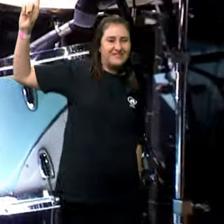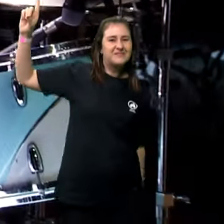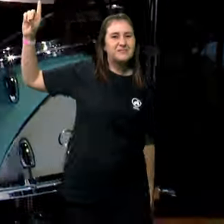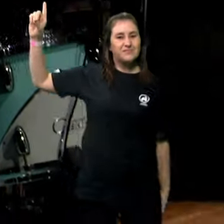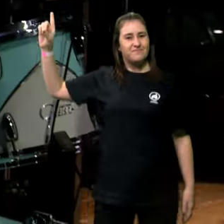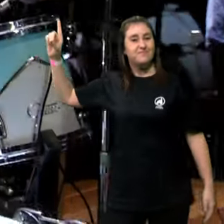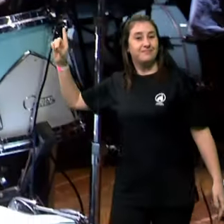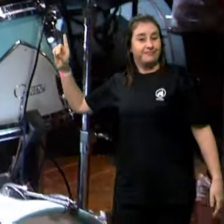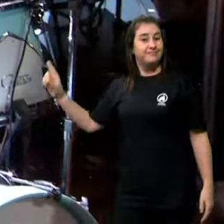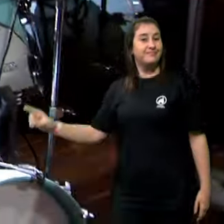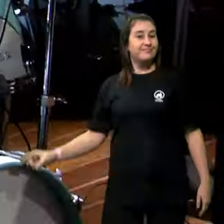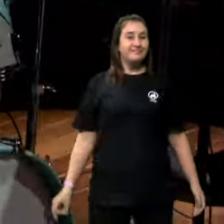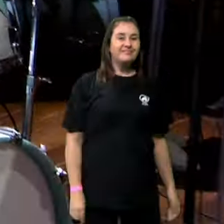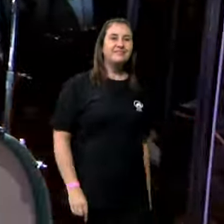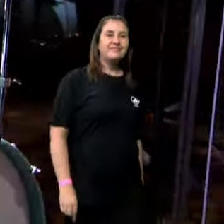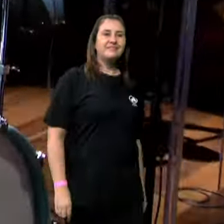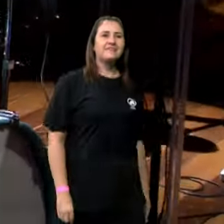igreja